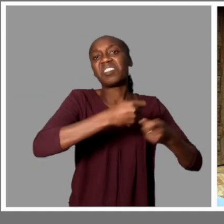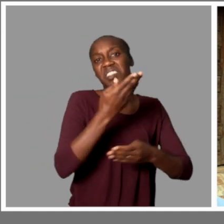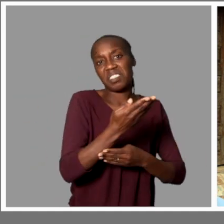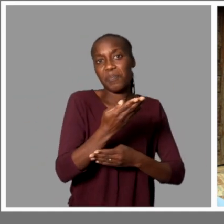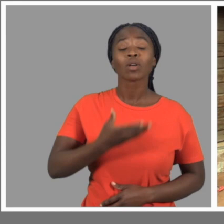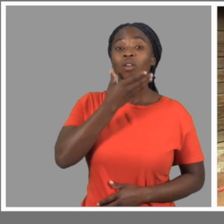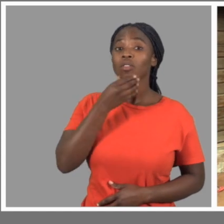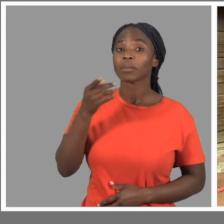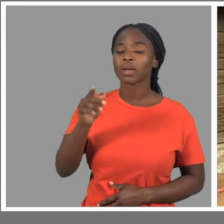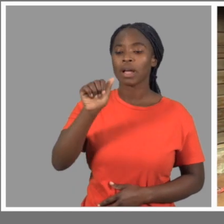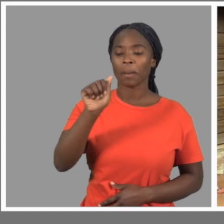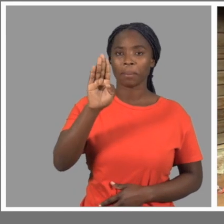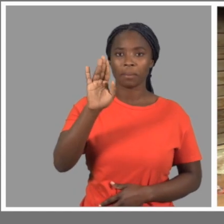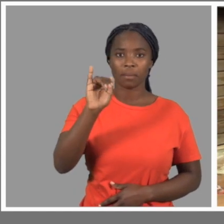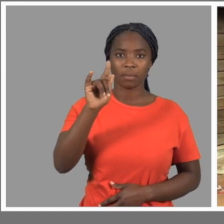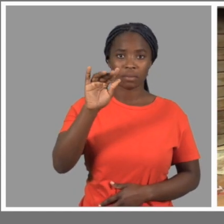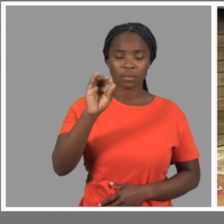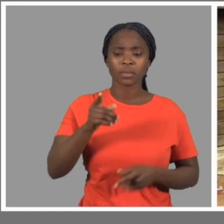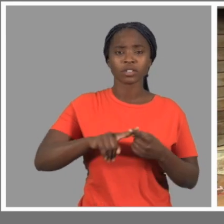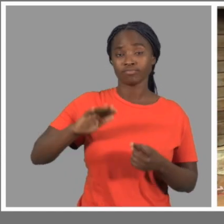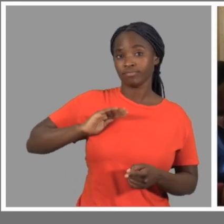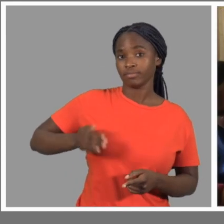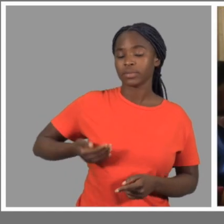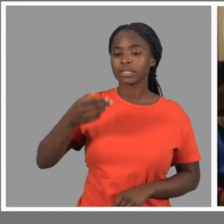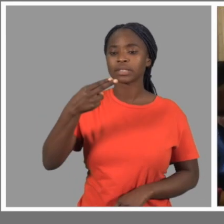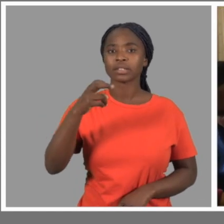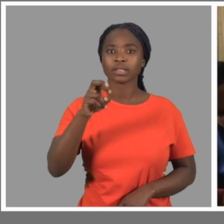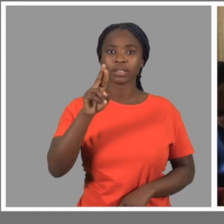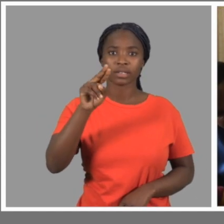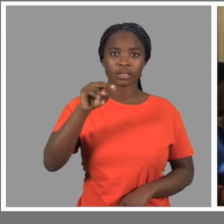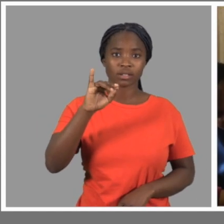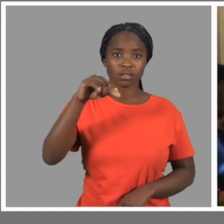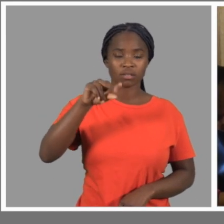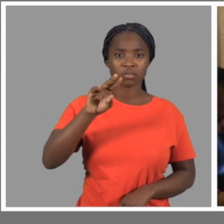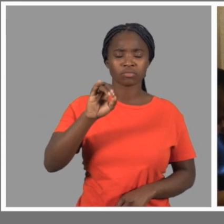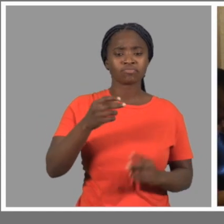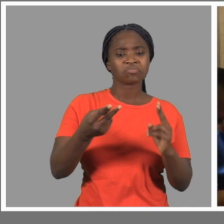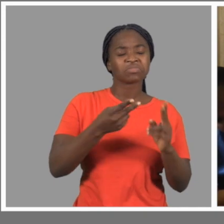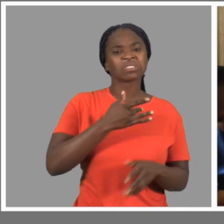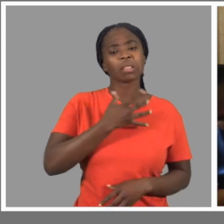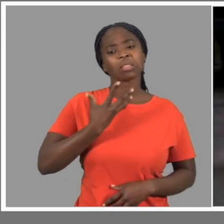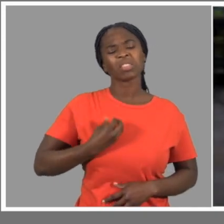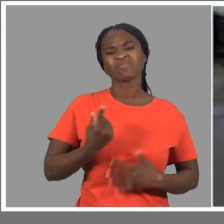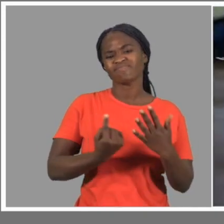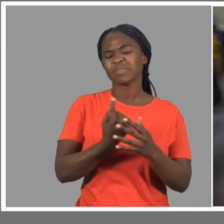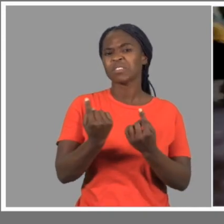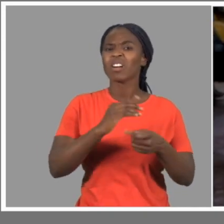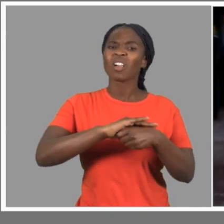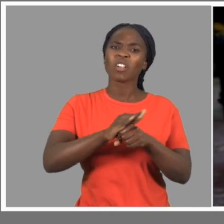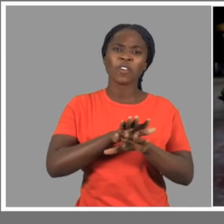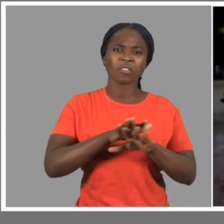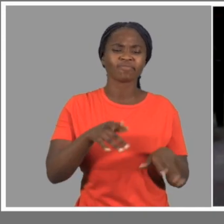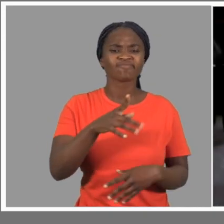levanta, cai. Tal como o senhor Jabílio, a dona Irqueta também se ressente dos efeitos da pandemia e como